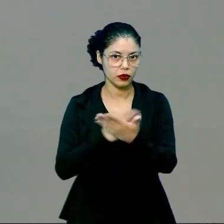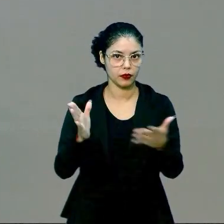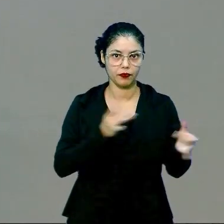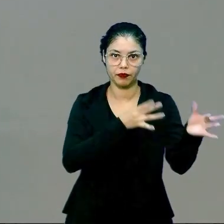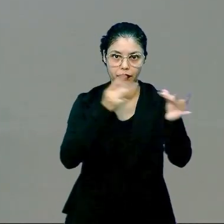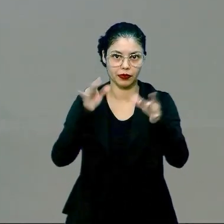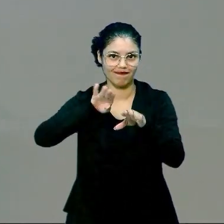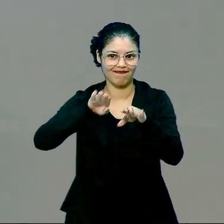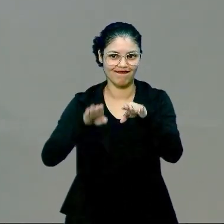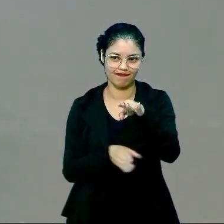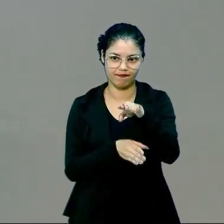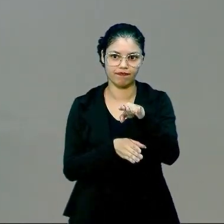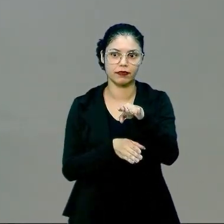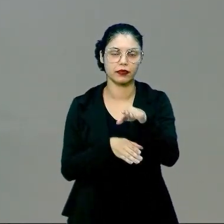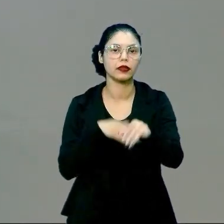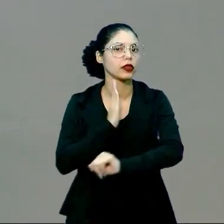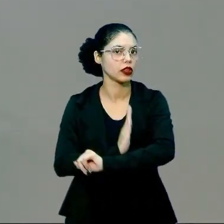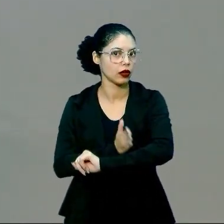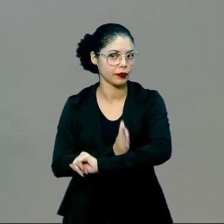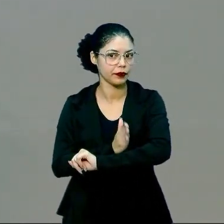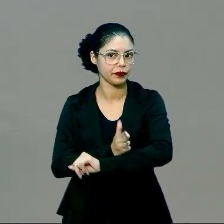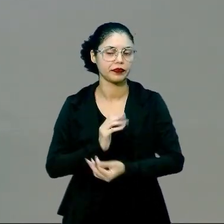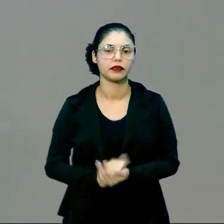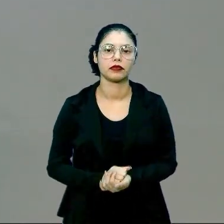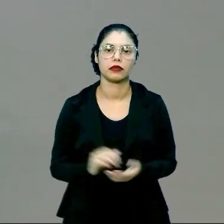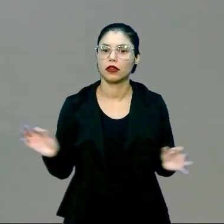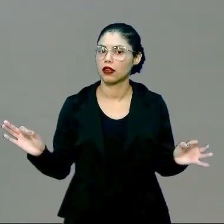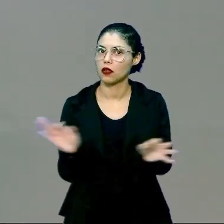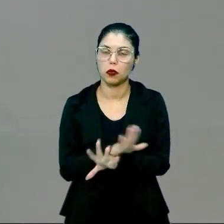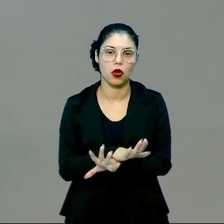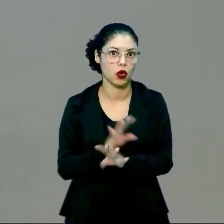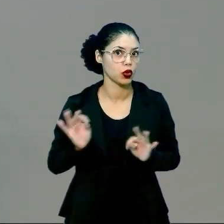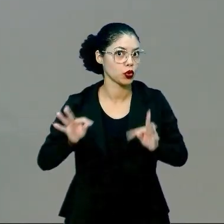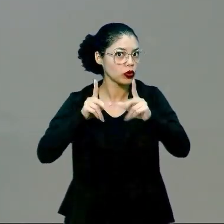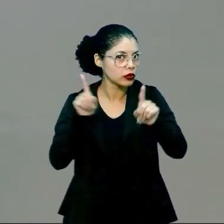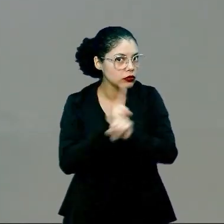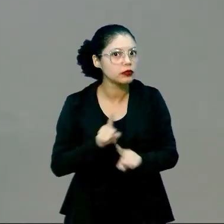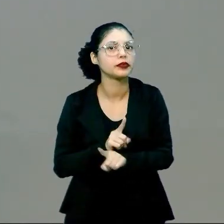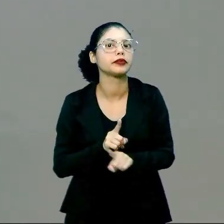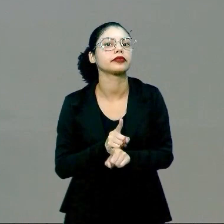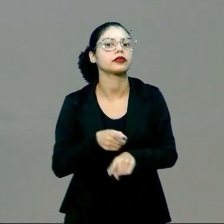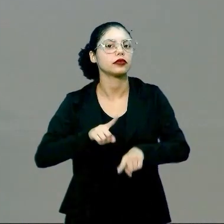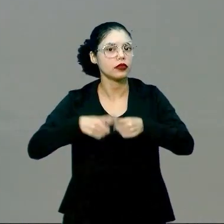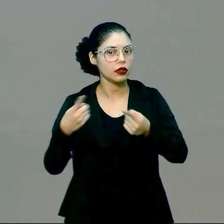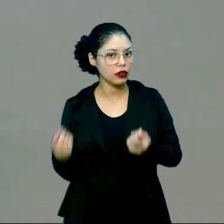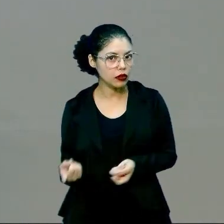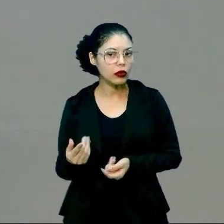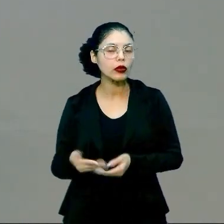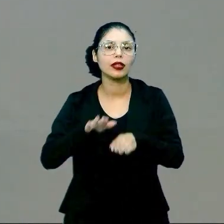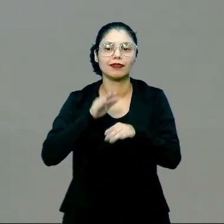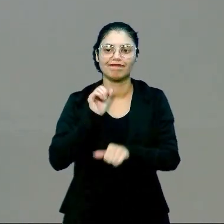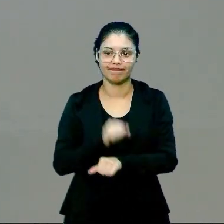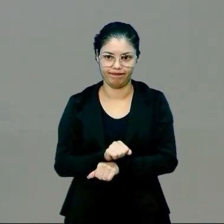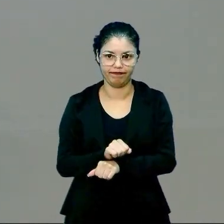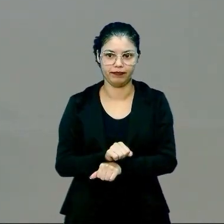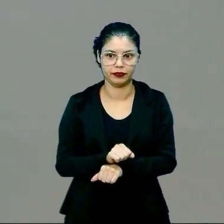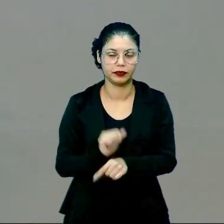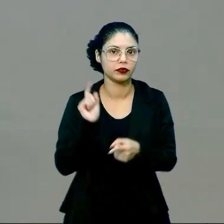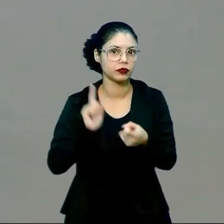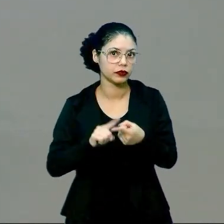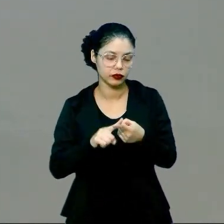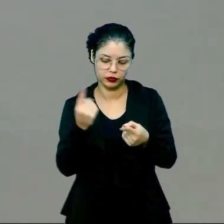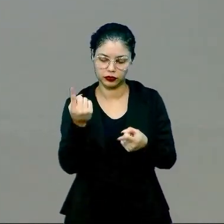comércio declinou lá na Idade Média. Não acabou o comércio na Idade Média, tá? Ele declinou, porque